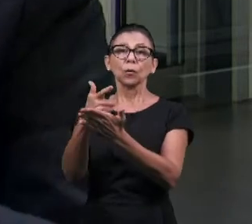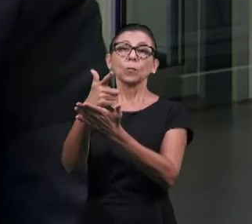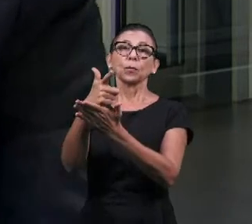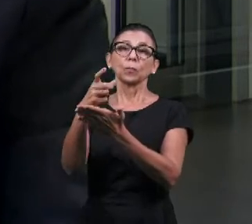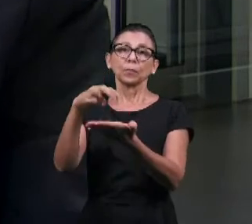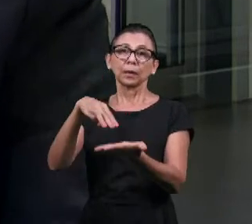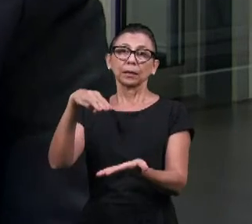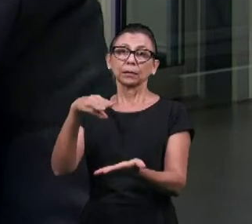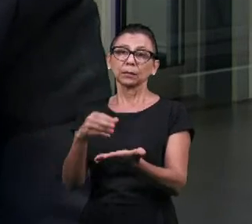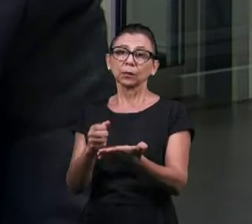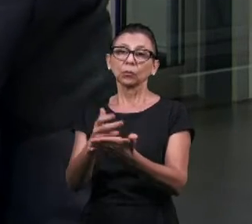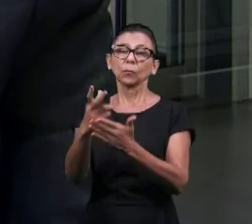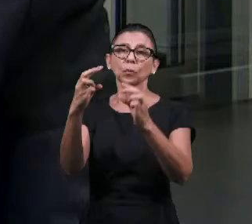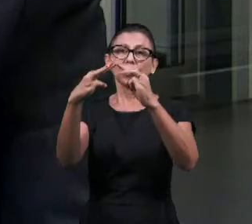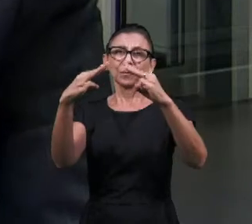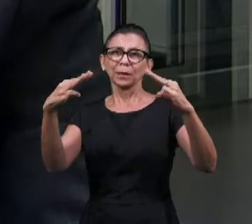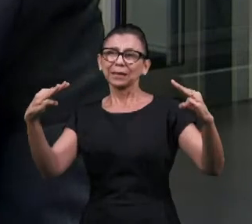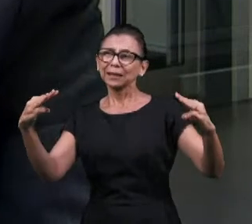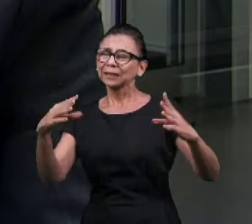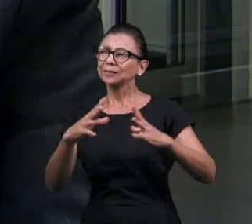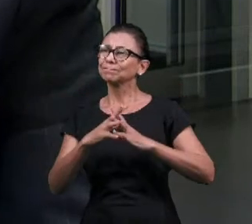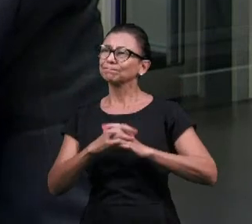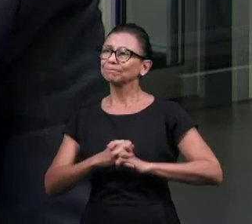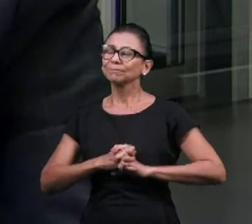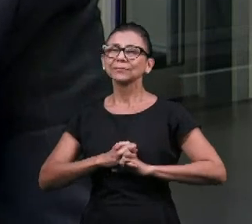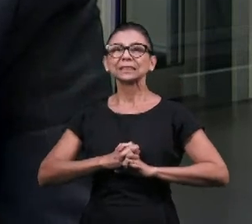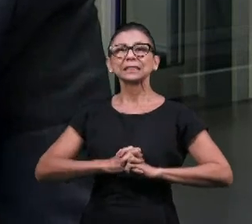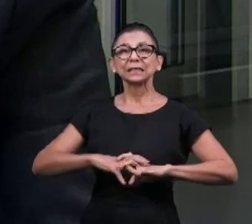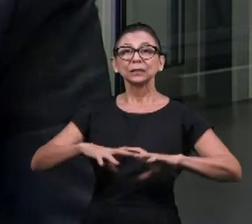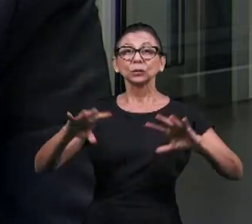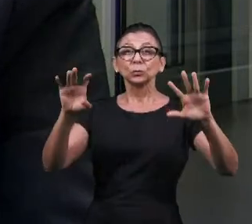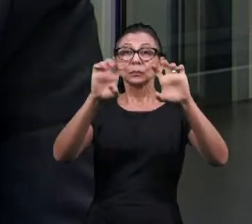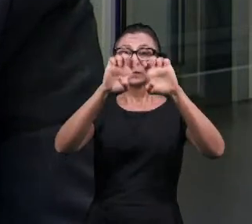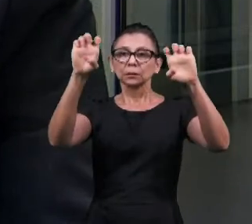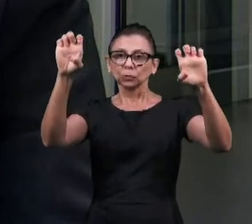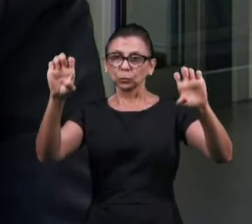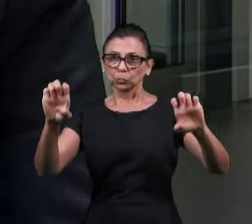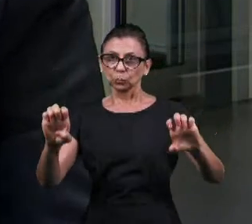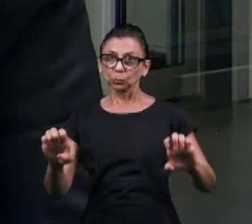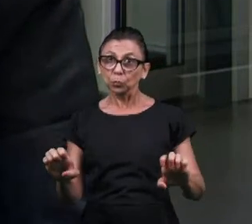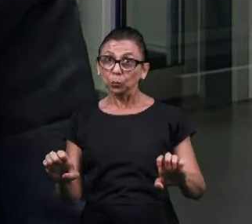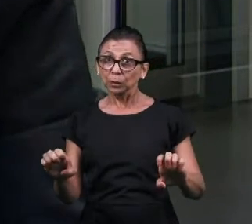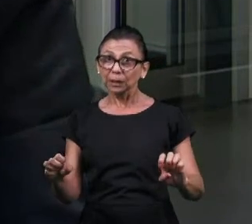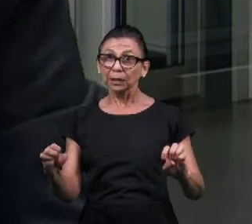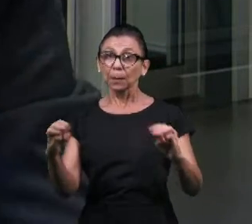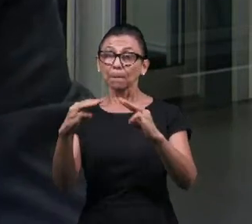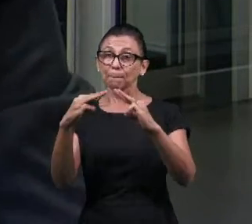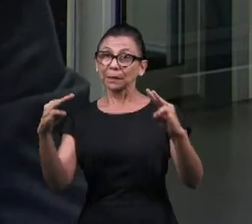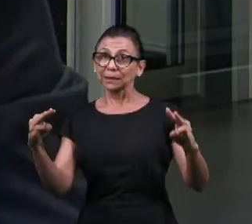e toda aquela estrutura do Manaim, ela foi feita em